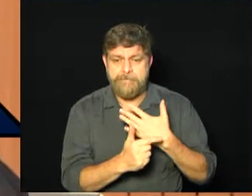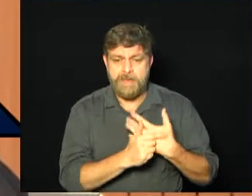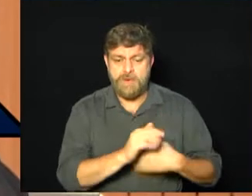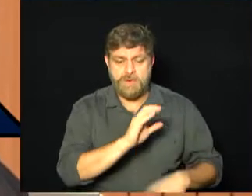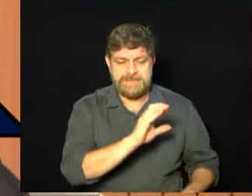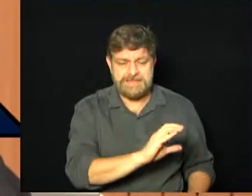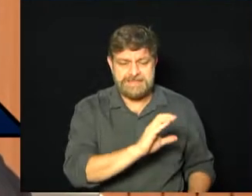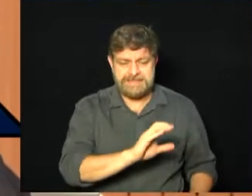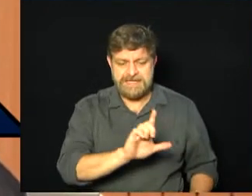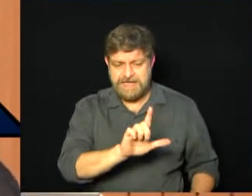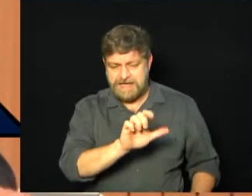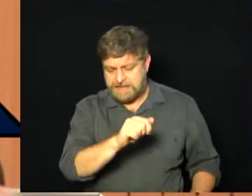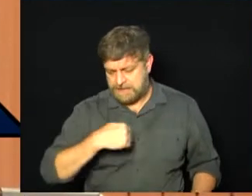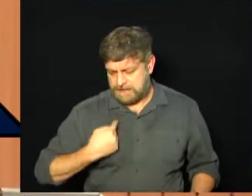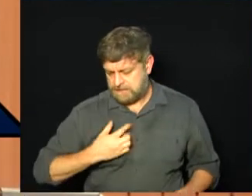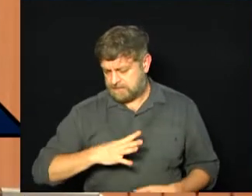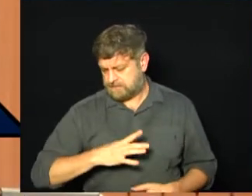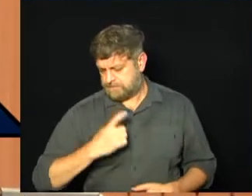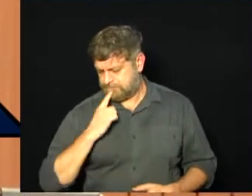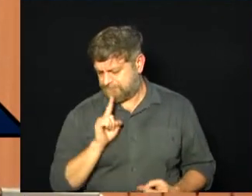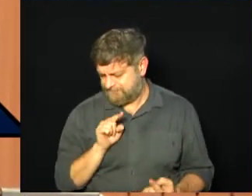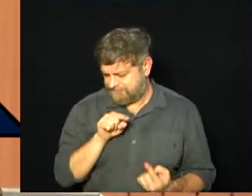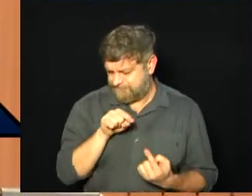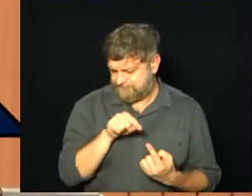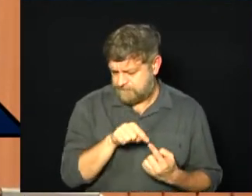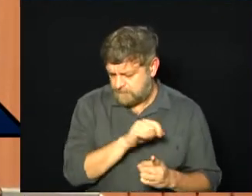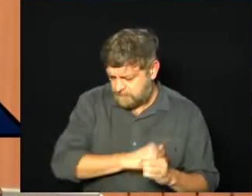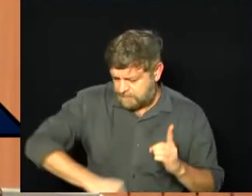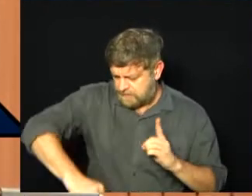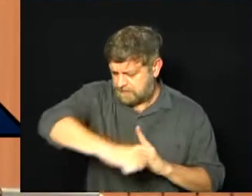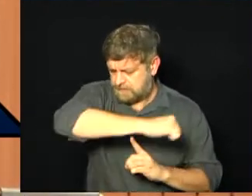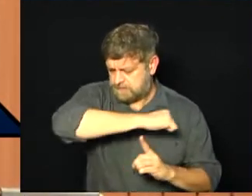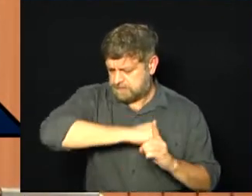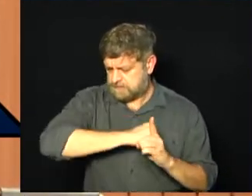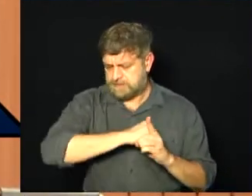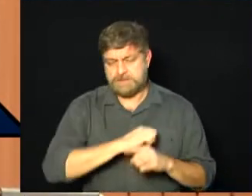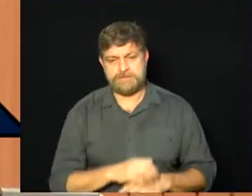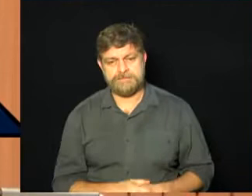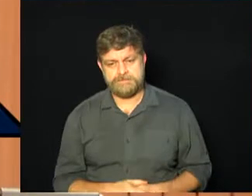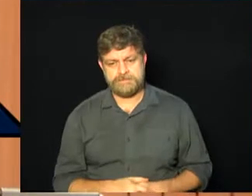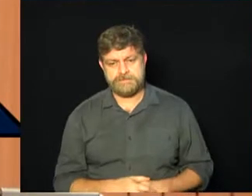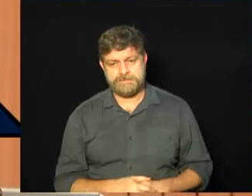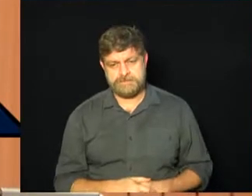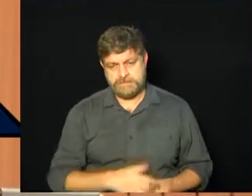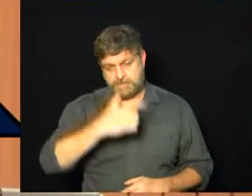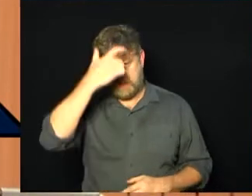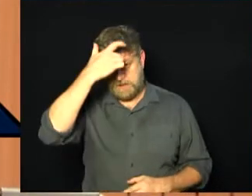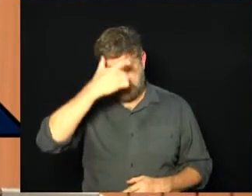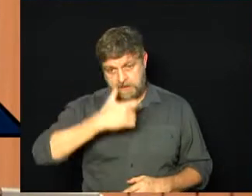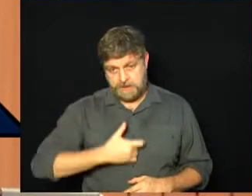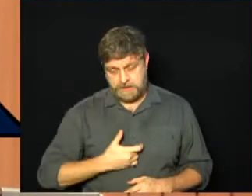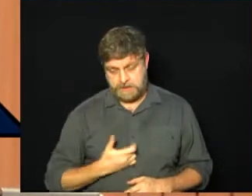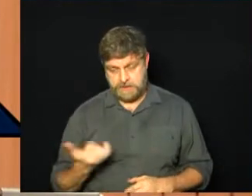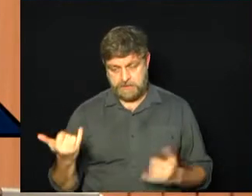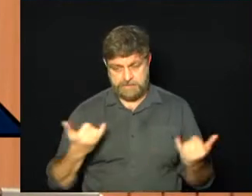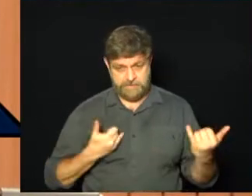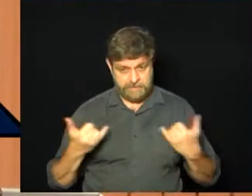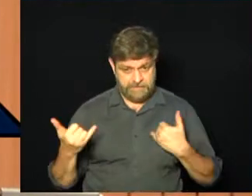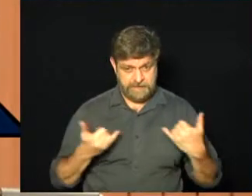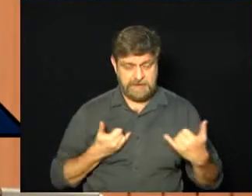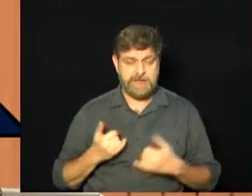representa na nossa cidade e para a nossa sociedade. Eu ouvi uma vez